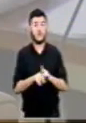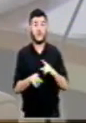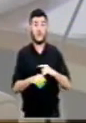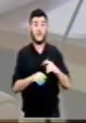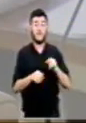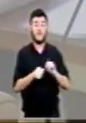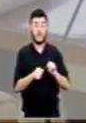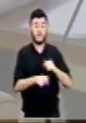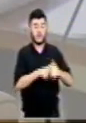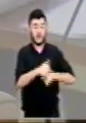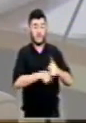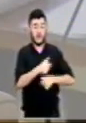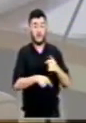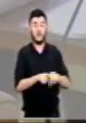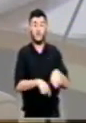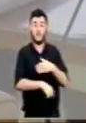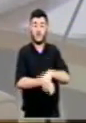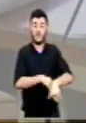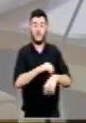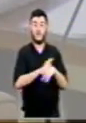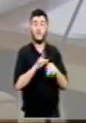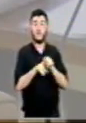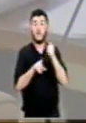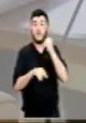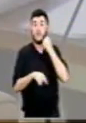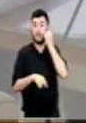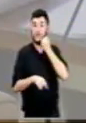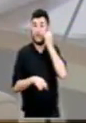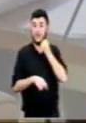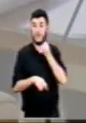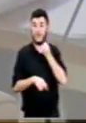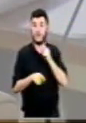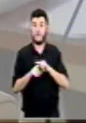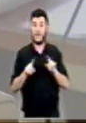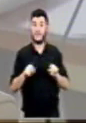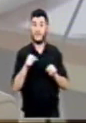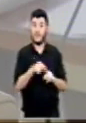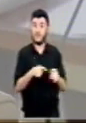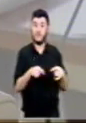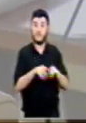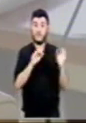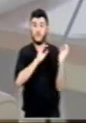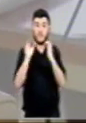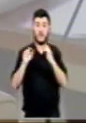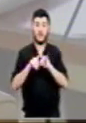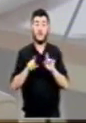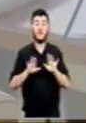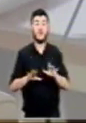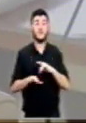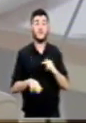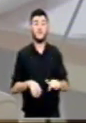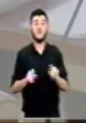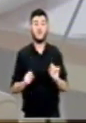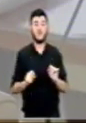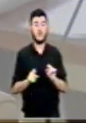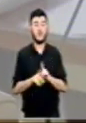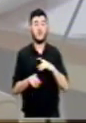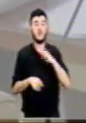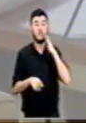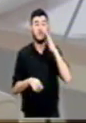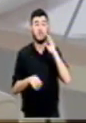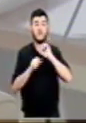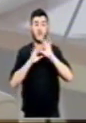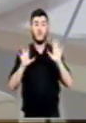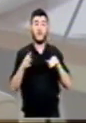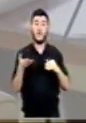congressista sem seu conhecimento, sem seu consentimento, de modo que tais atos seriam merecedores de elucidação